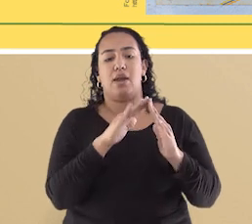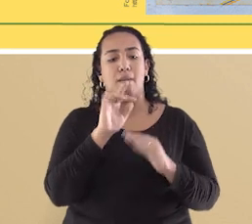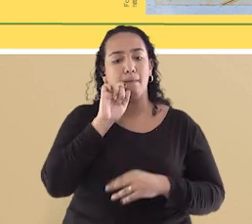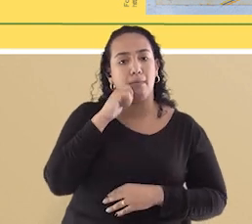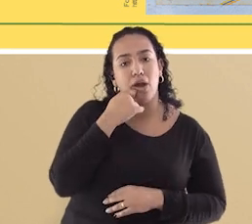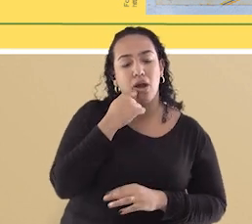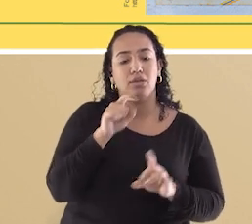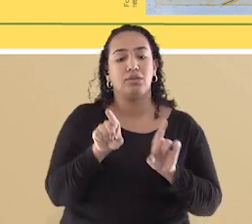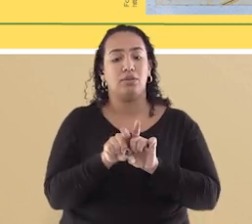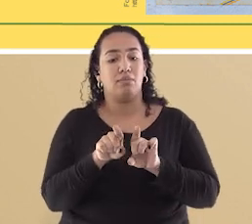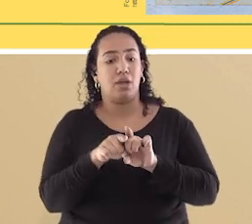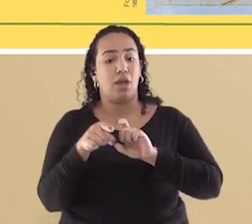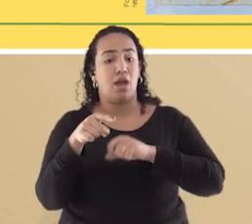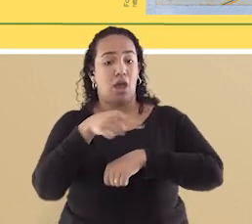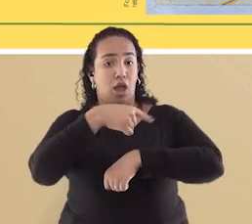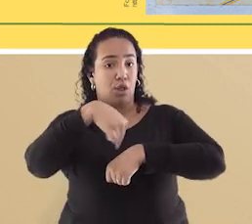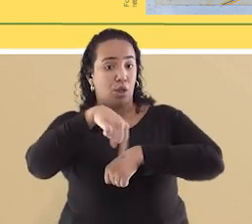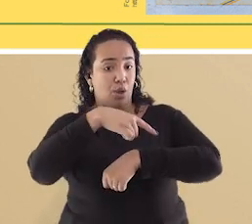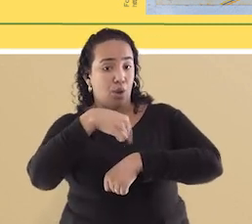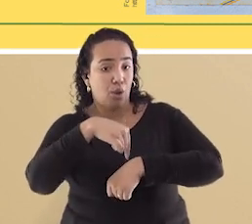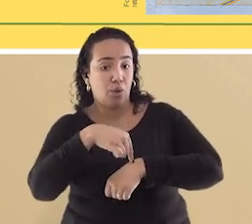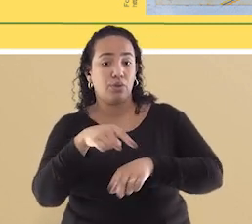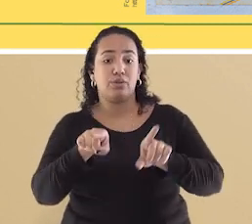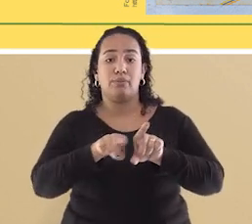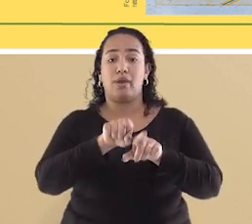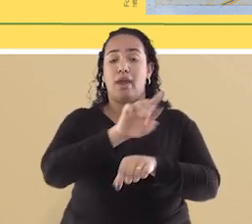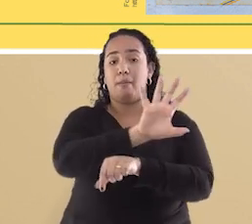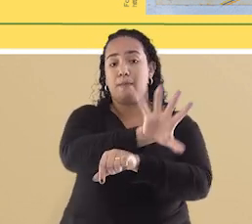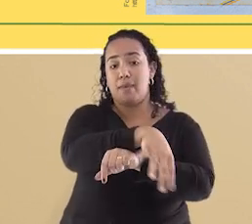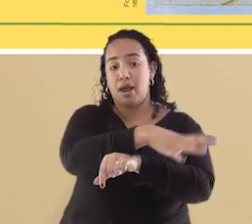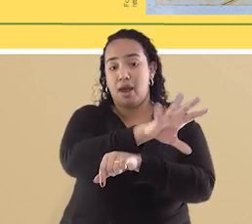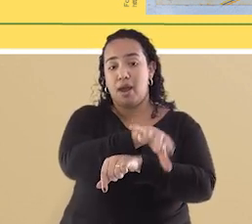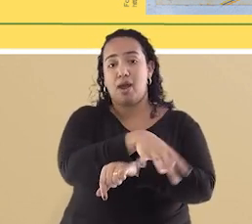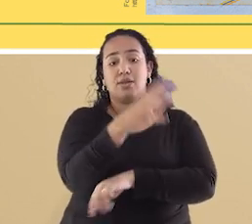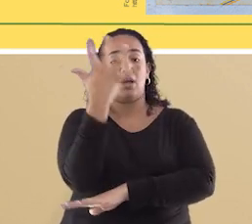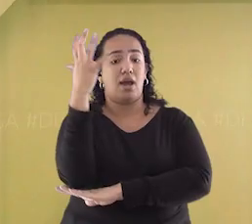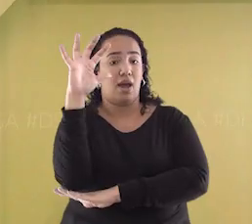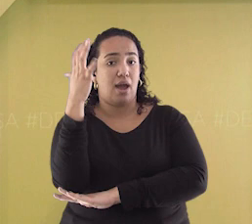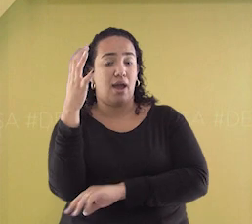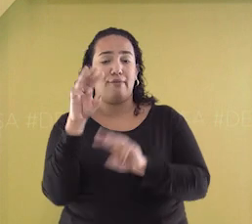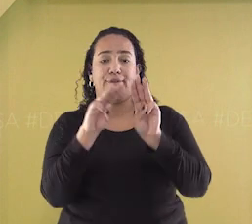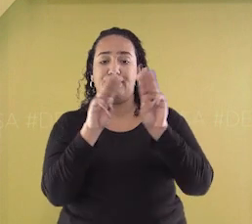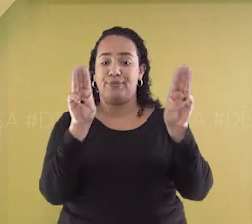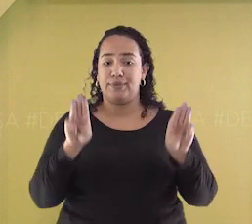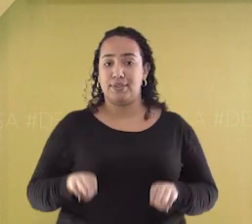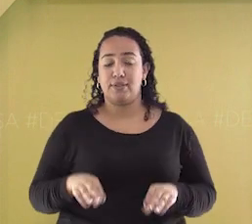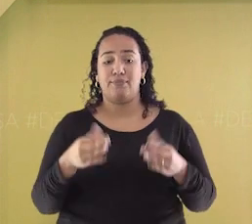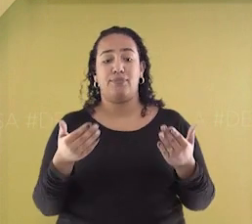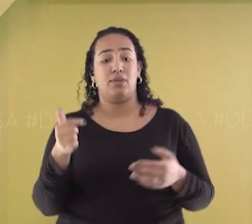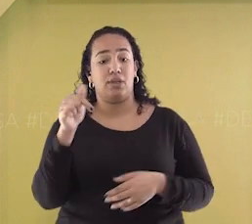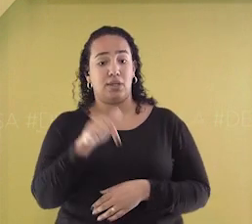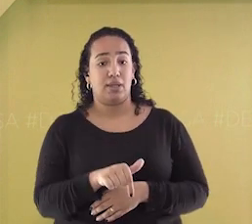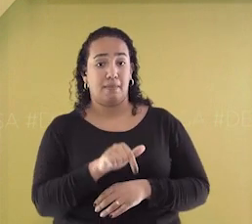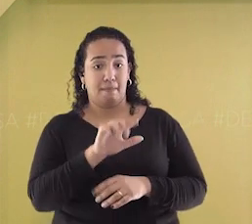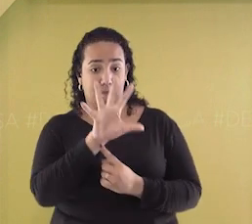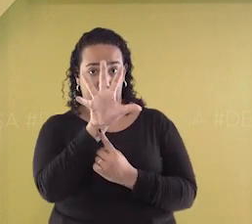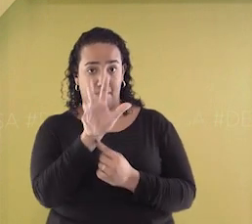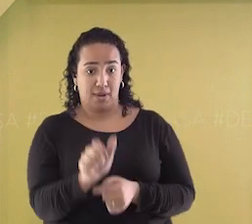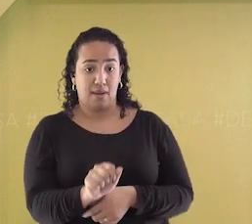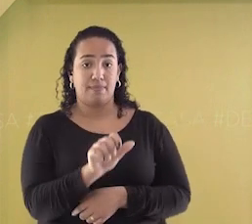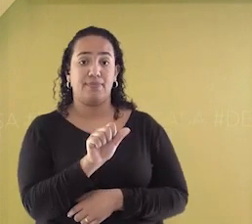padaria, o relógio da praça, as árvores, animais, o museu. Esse mapa é chamado de